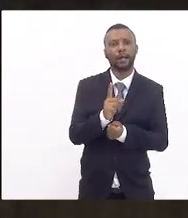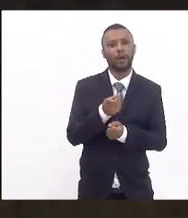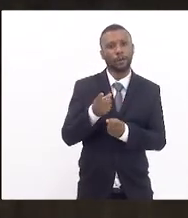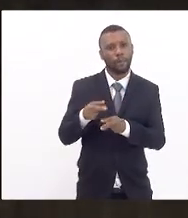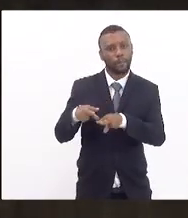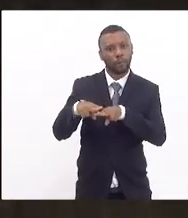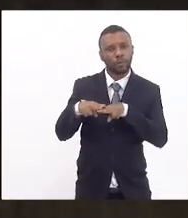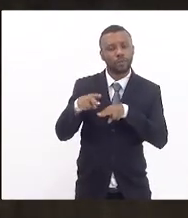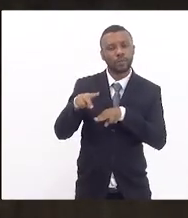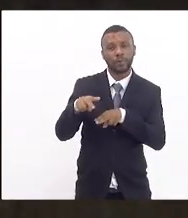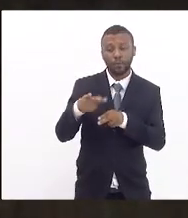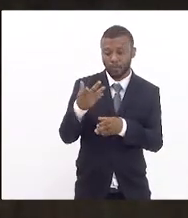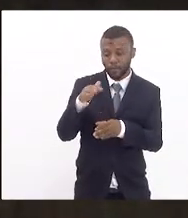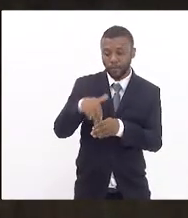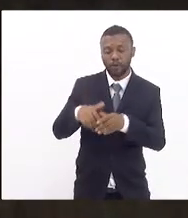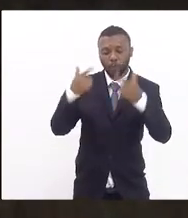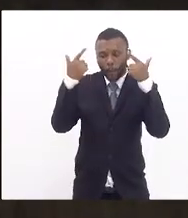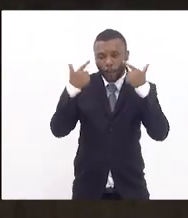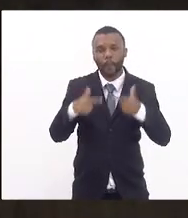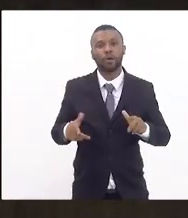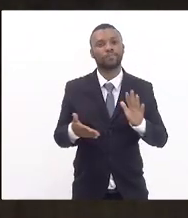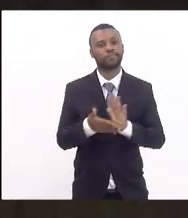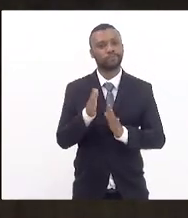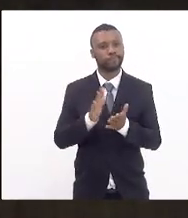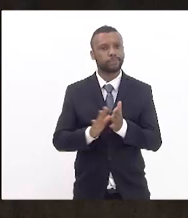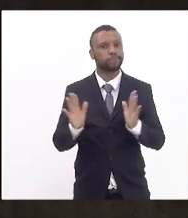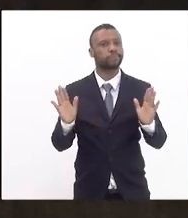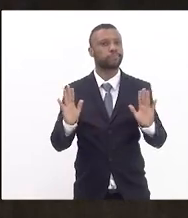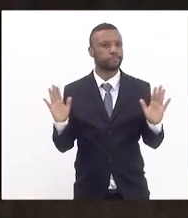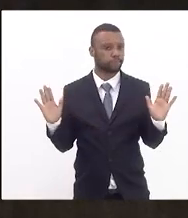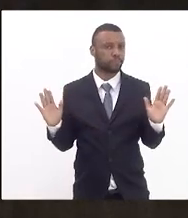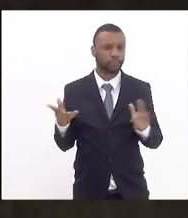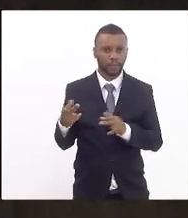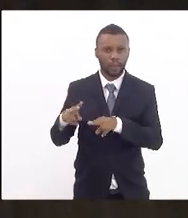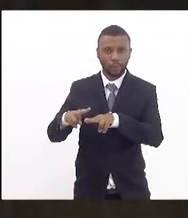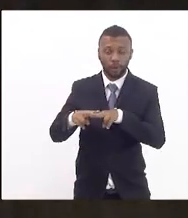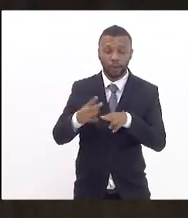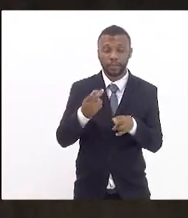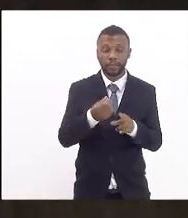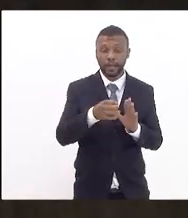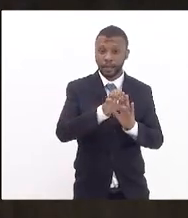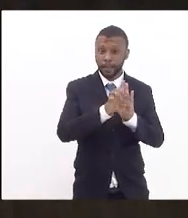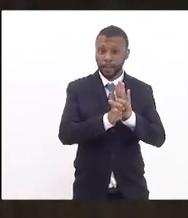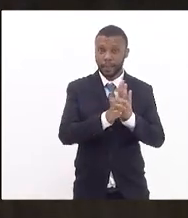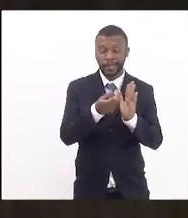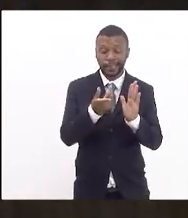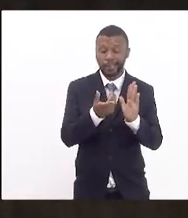voto aqui vai ser abstenção. Portanto, abstenção em função da rejeição da emenda que eu fiz,